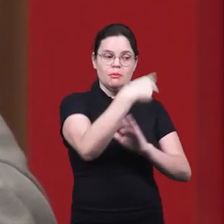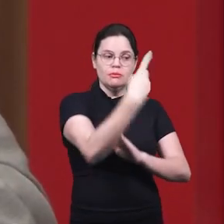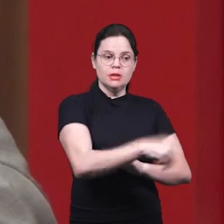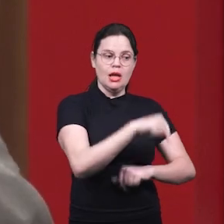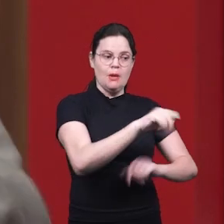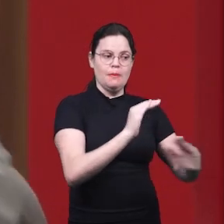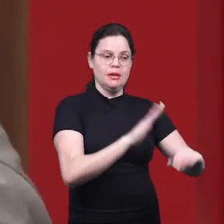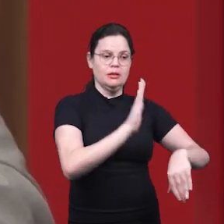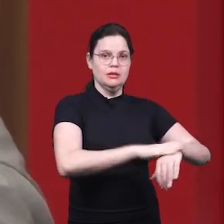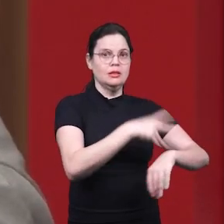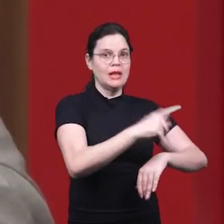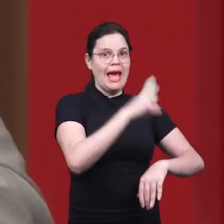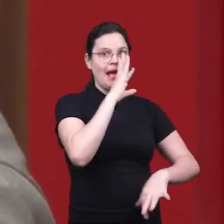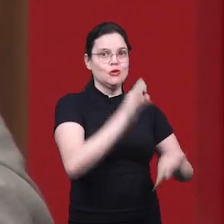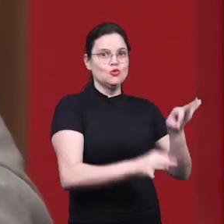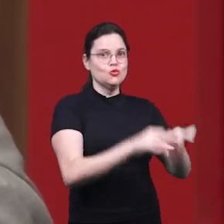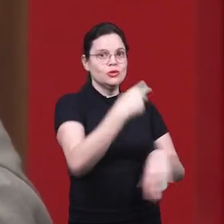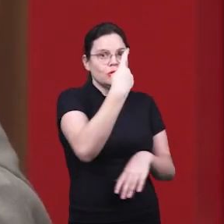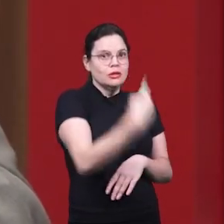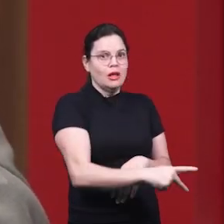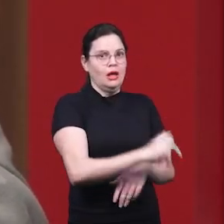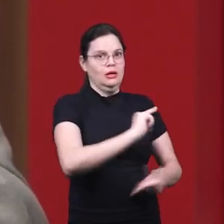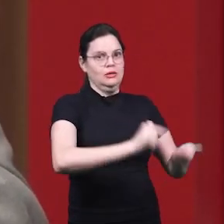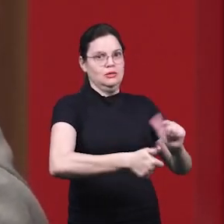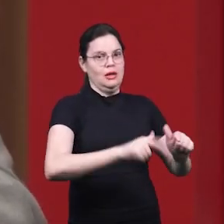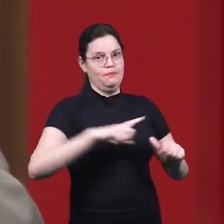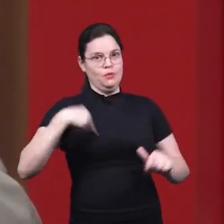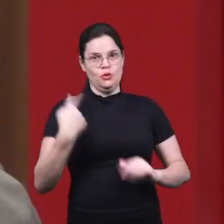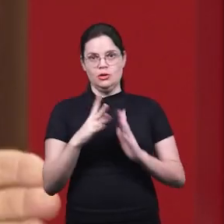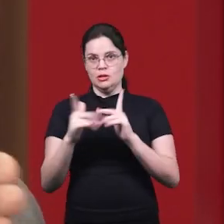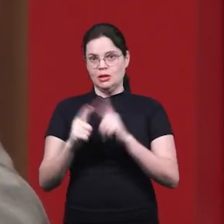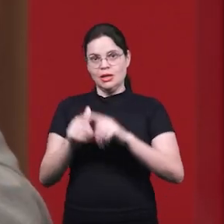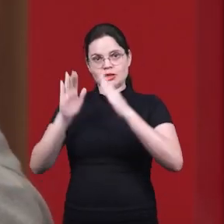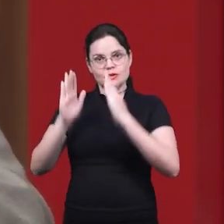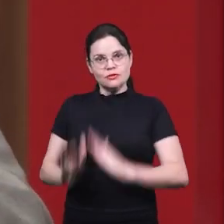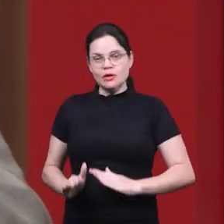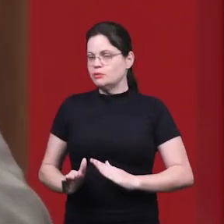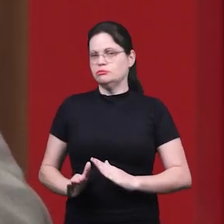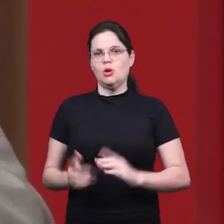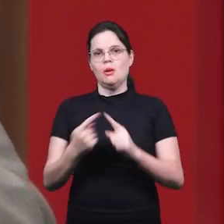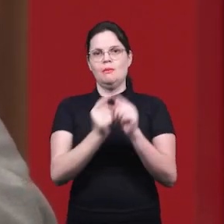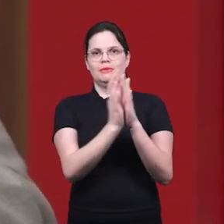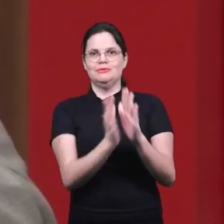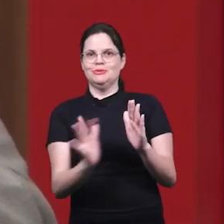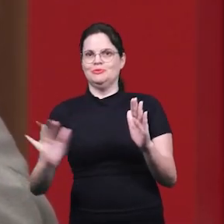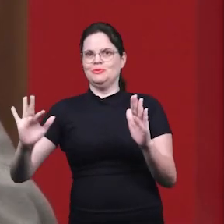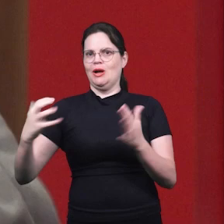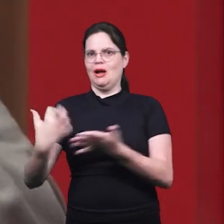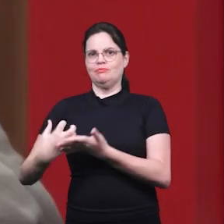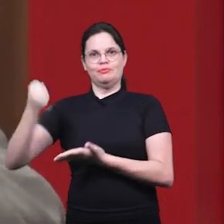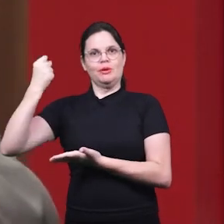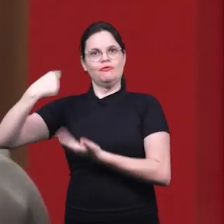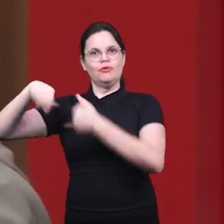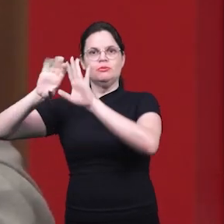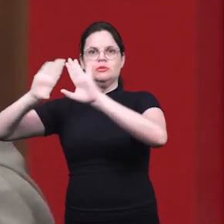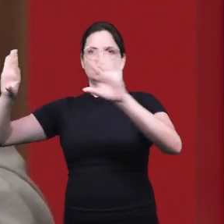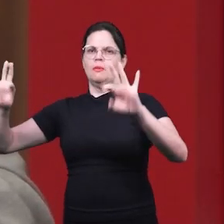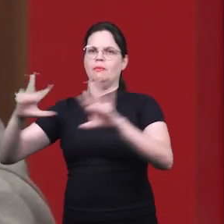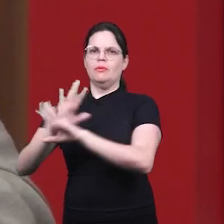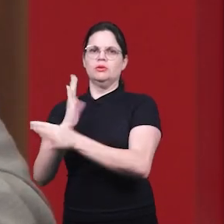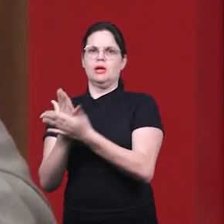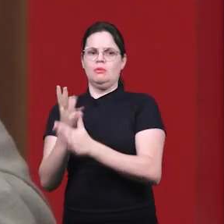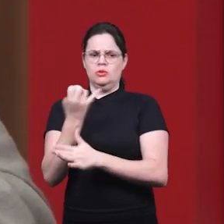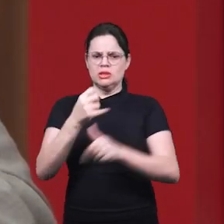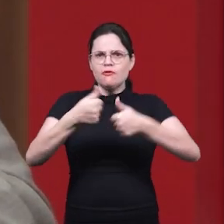que já encerrou, que é só para a igreja. A igreja não passa porque o tempo dela já expirou. Quem ficar está fora